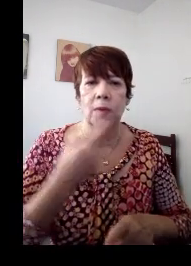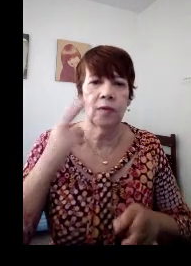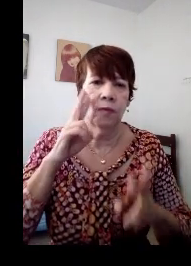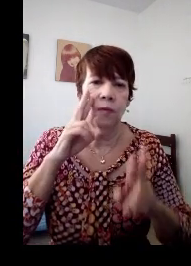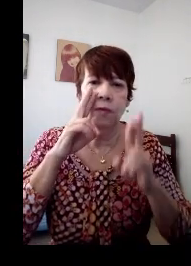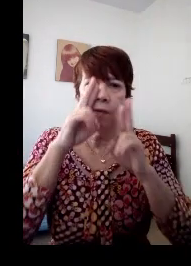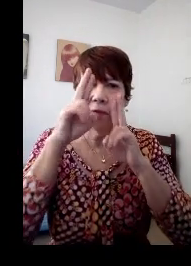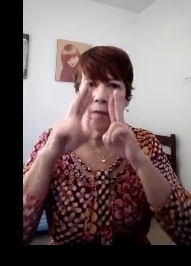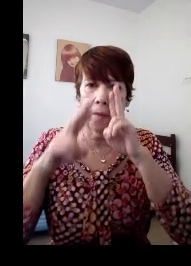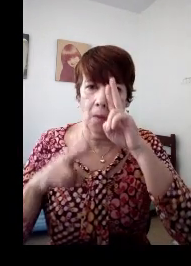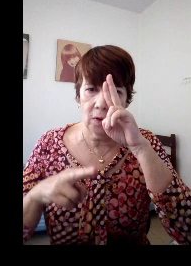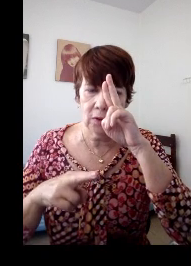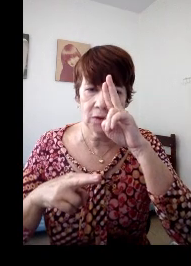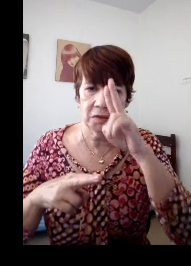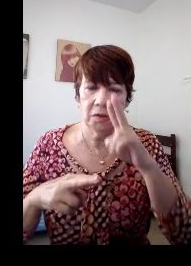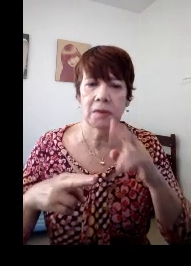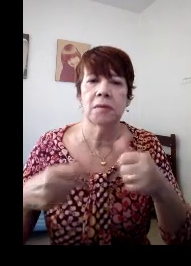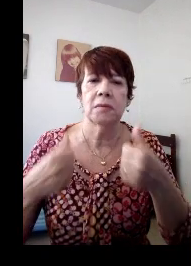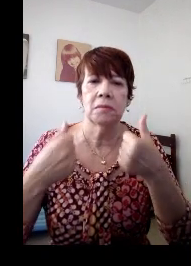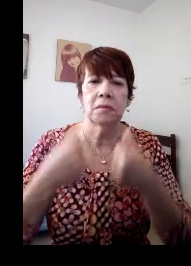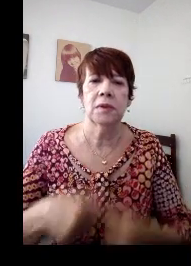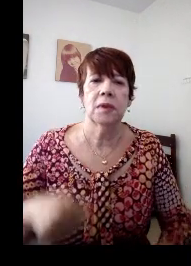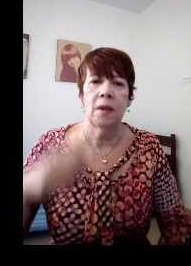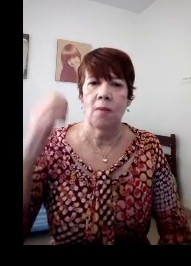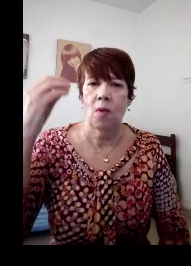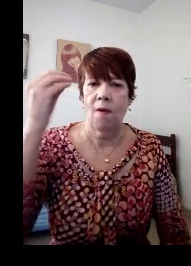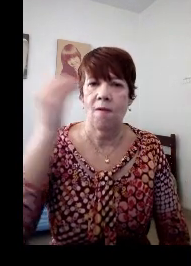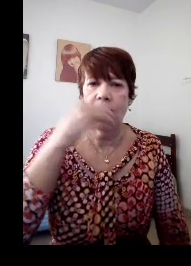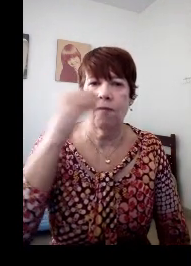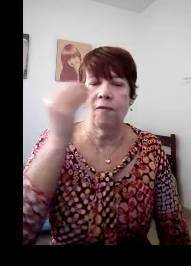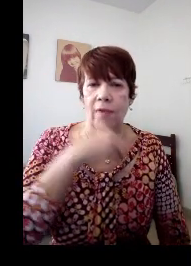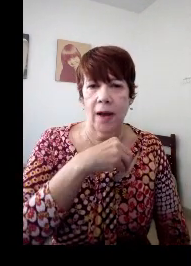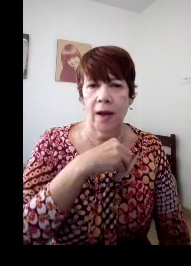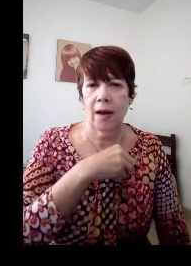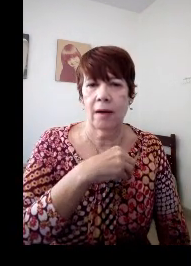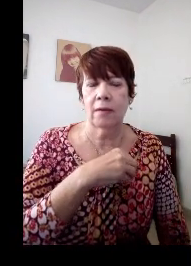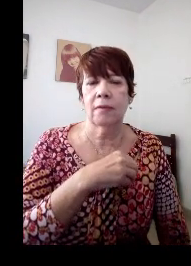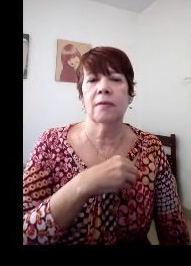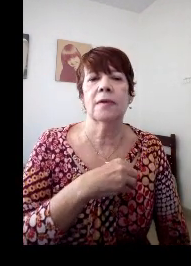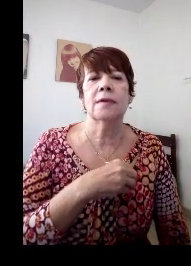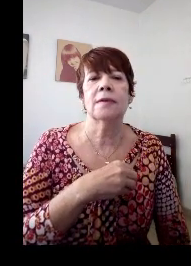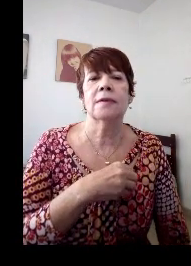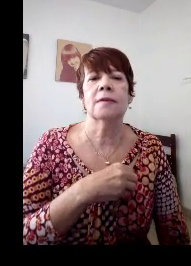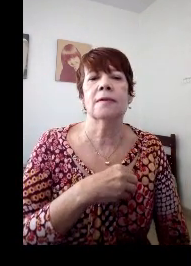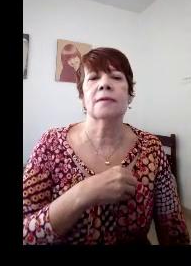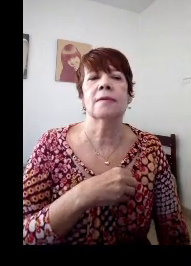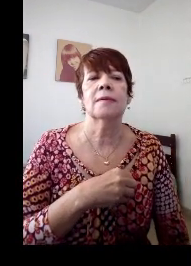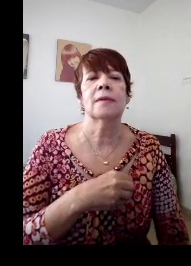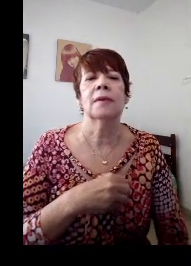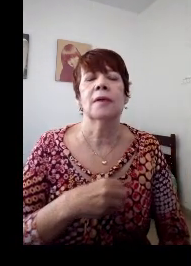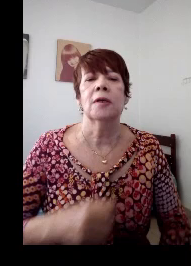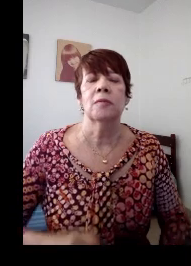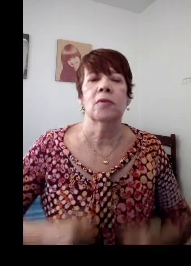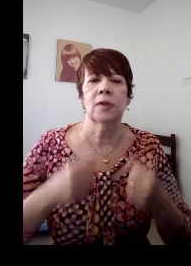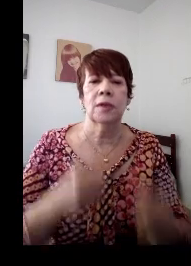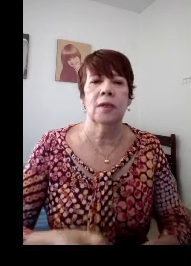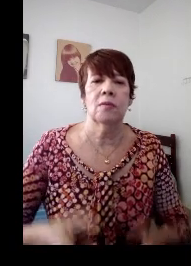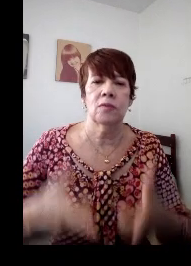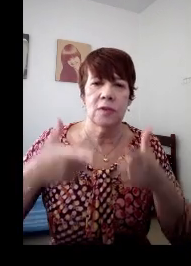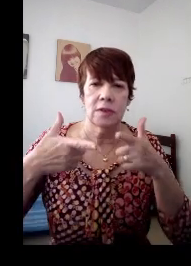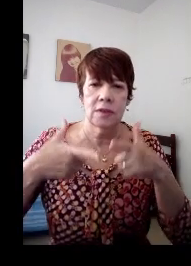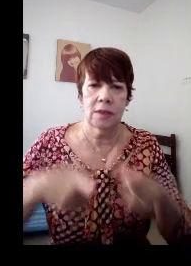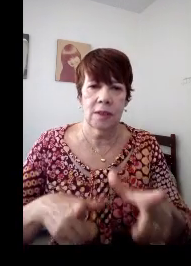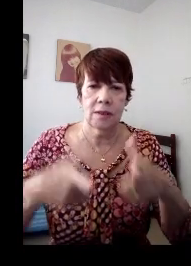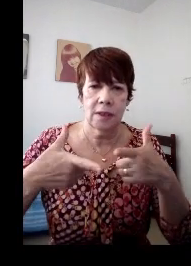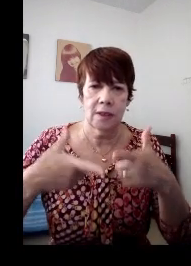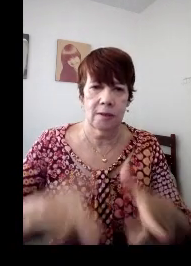gente pensa que nós estamos fortes, mas não, muitas das vezes não somos tão